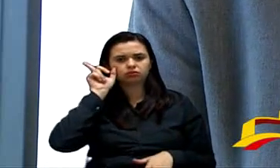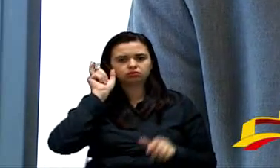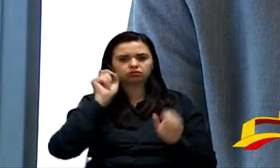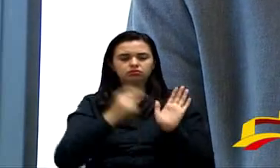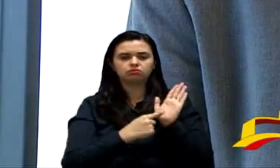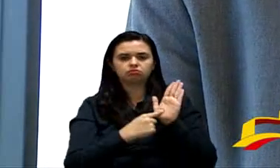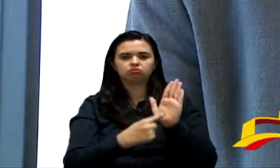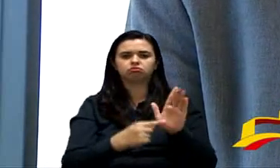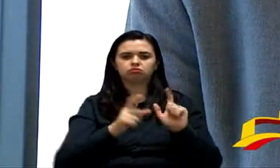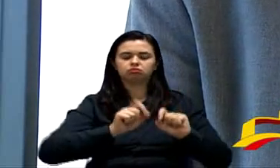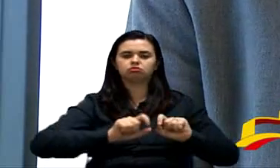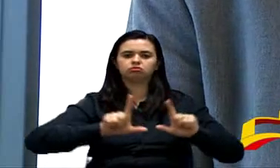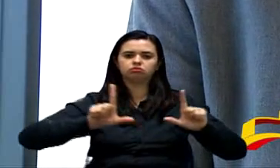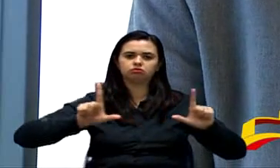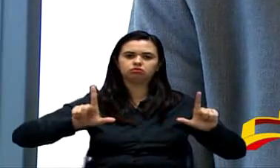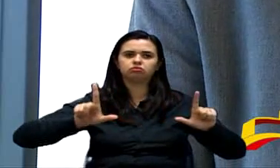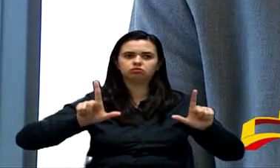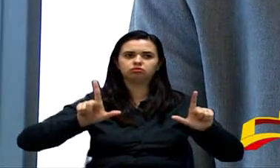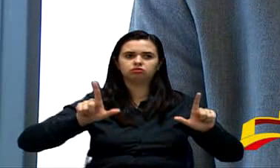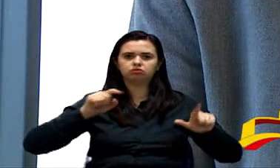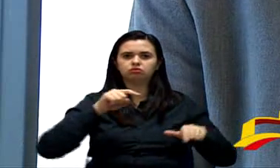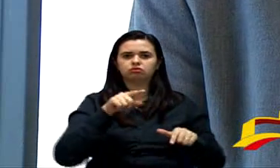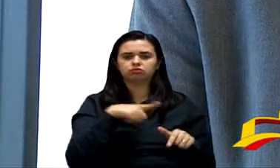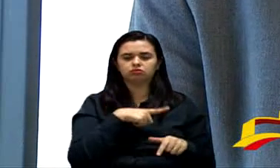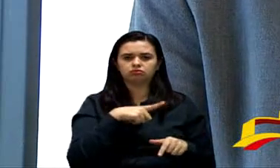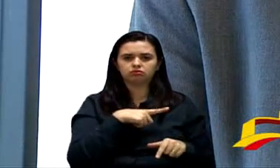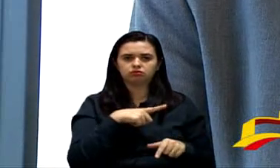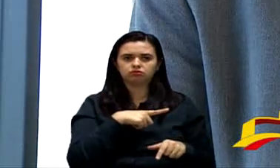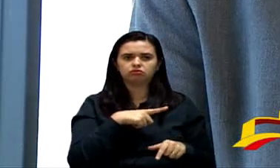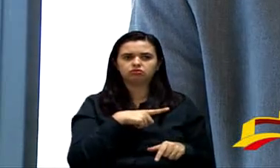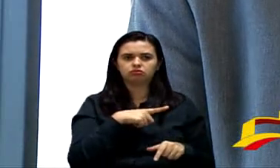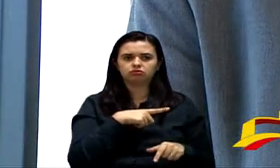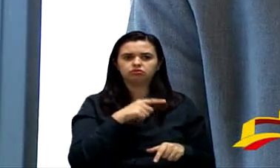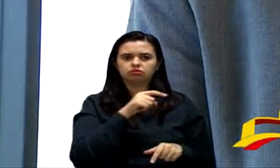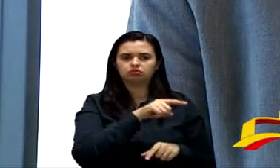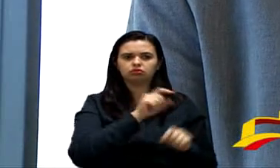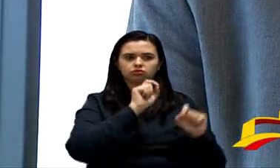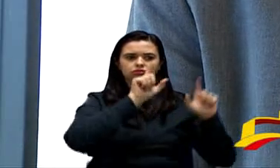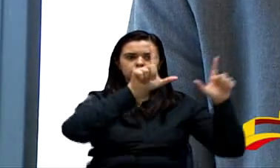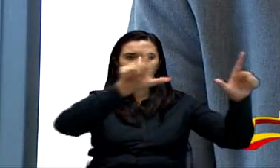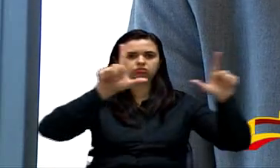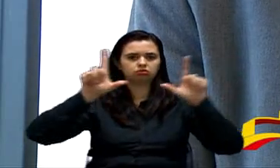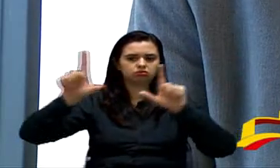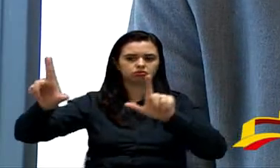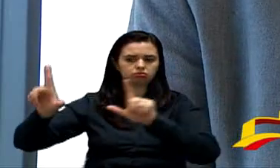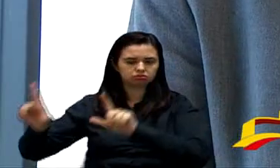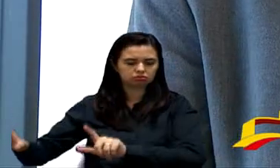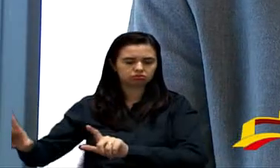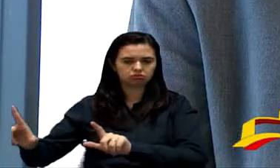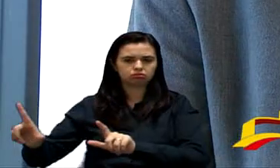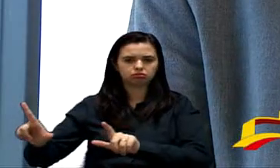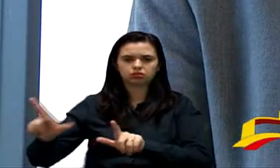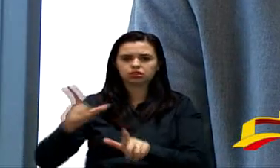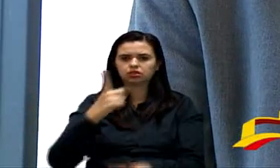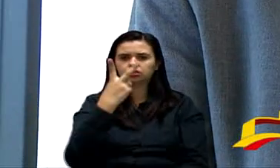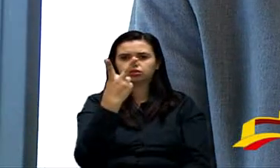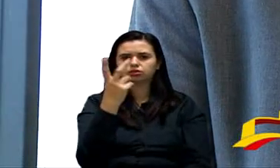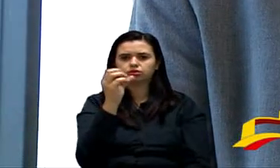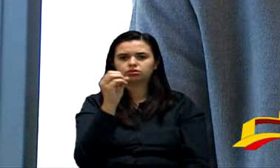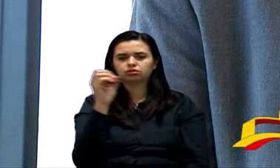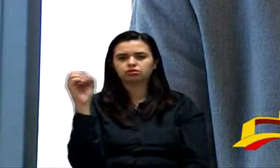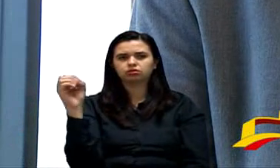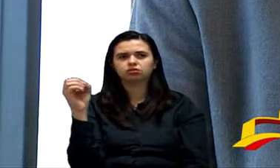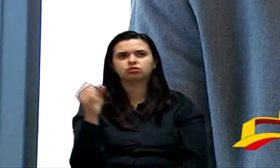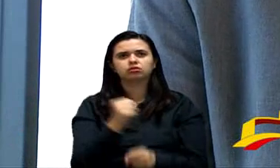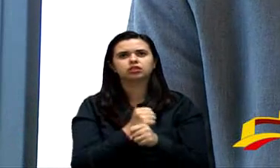ele também implementou painéis. Eu acho que são dos 200 anos da eu